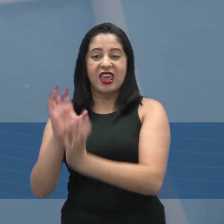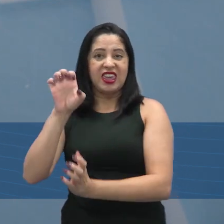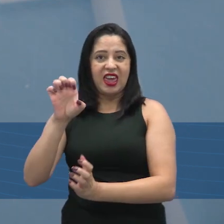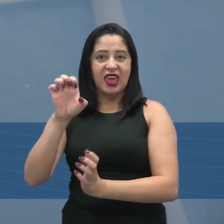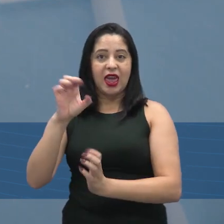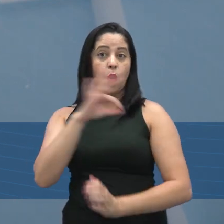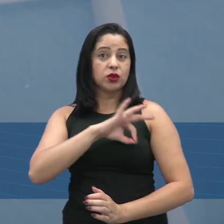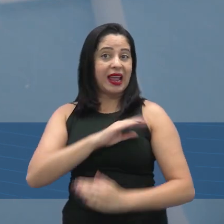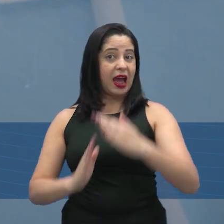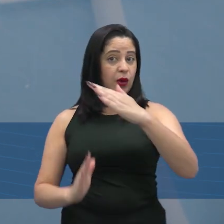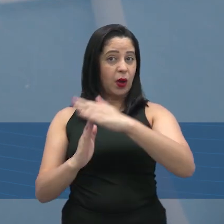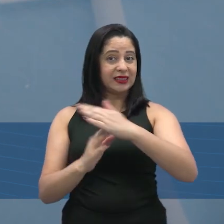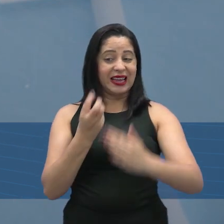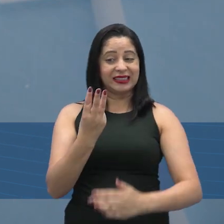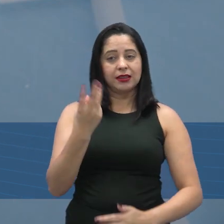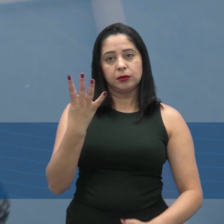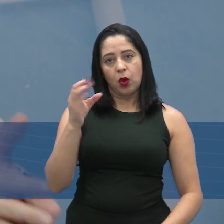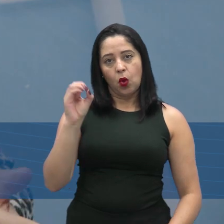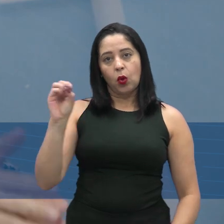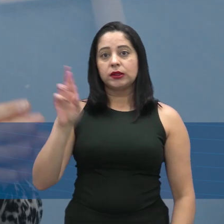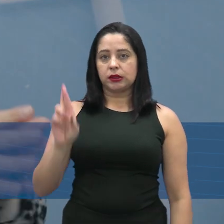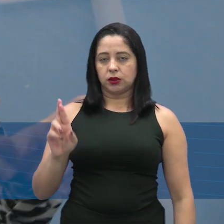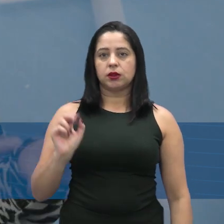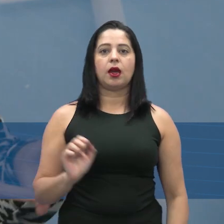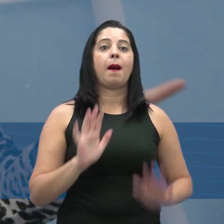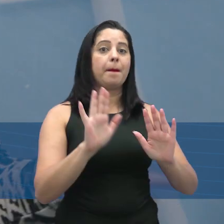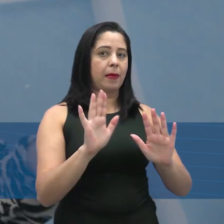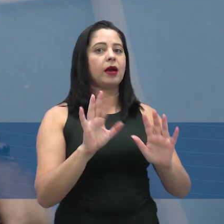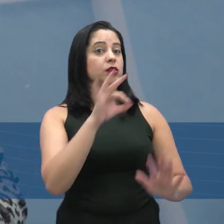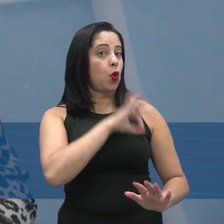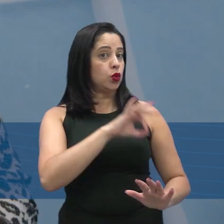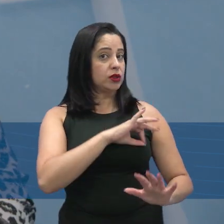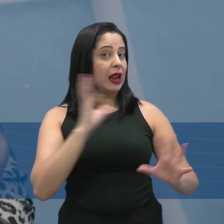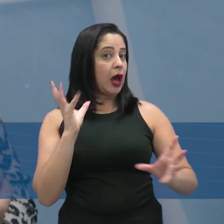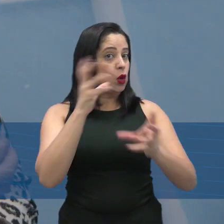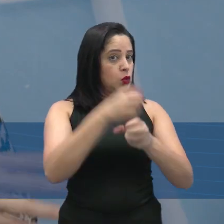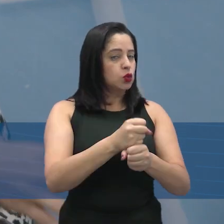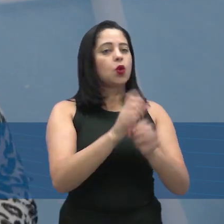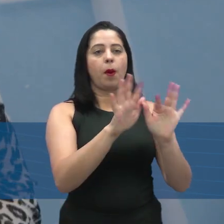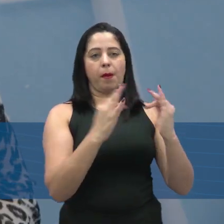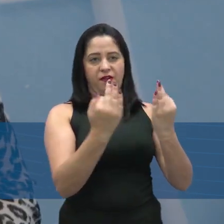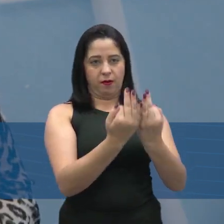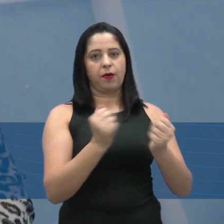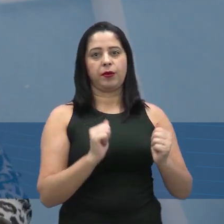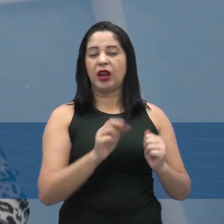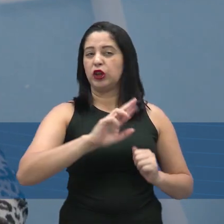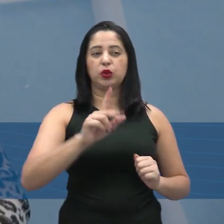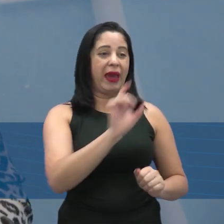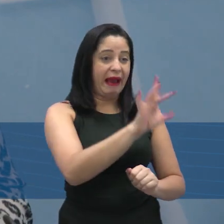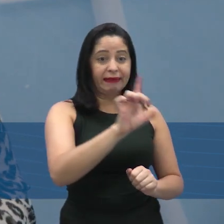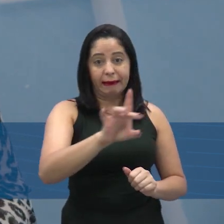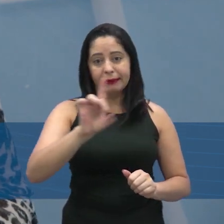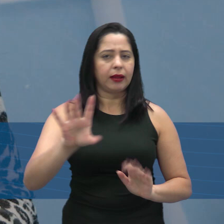R$ 3.400. Vale lembrar que esse número ele é contabilizado a renda total da família, né? Não é de